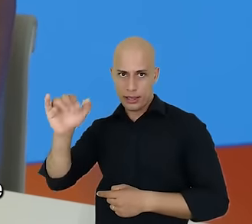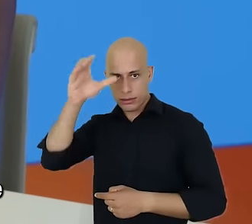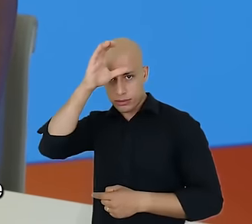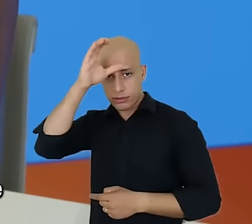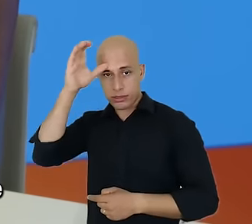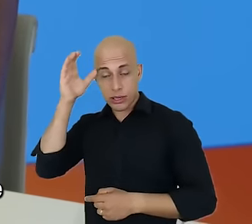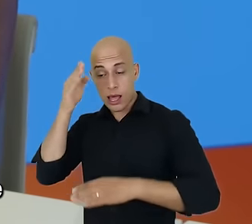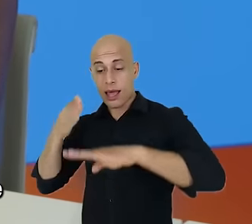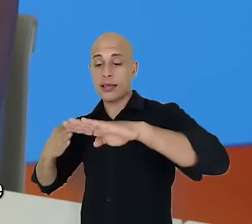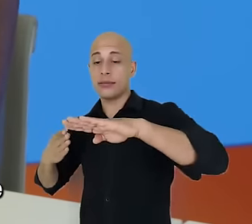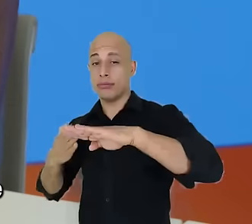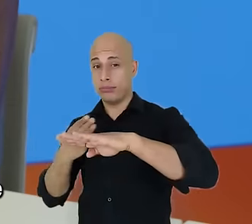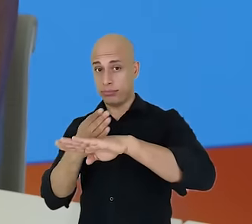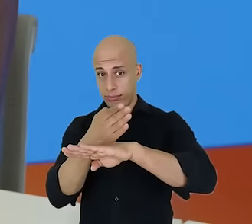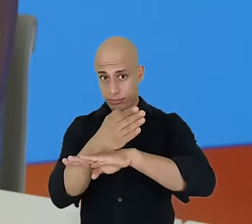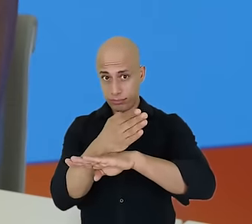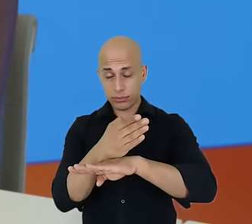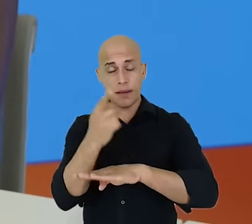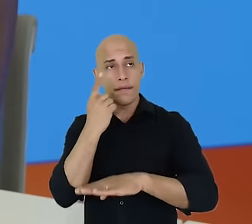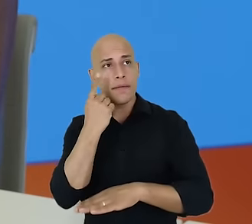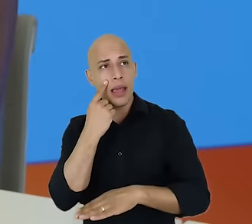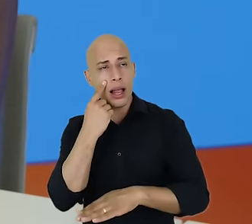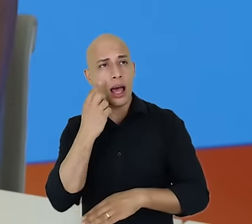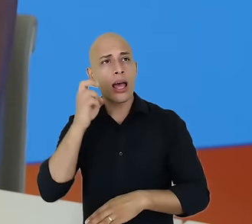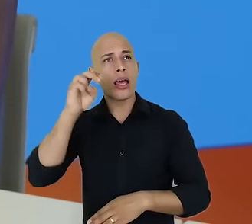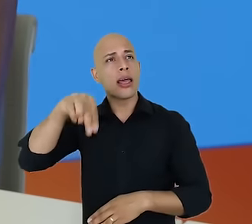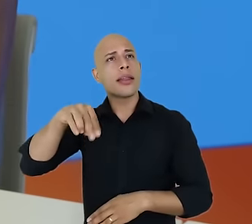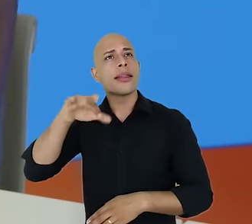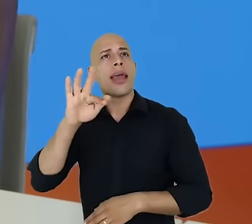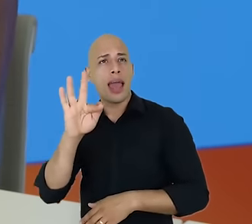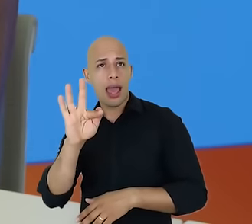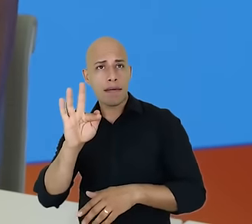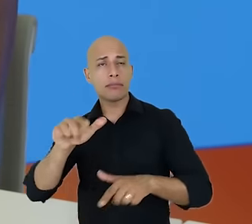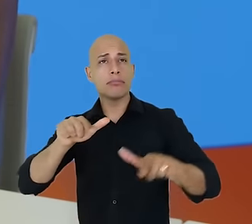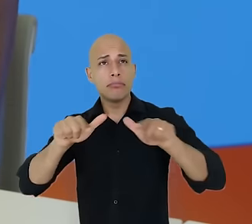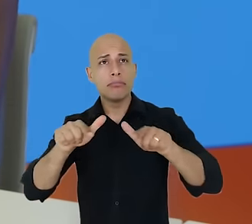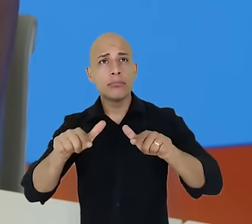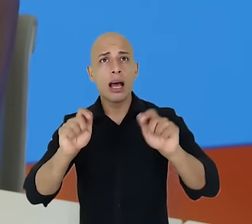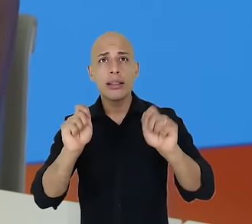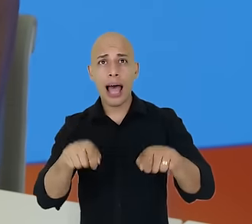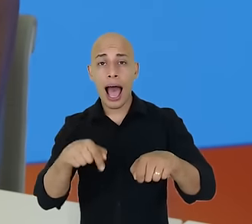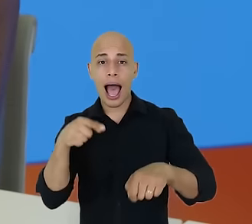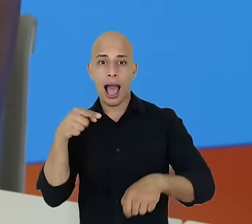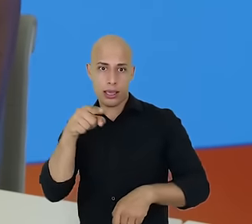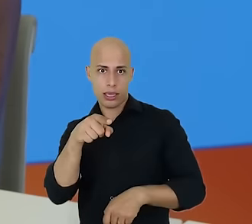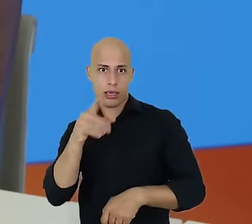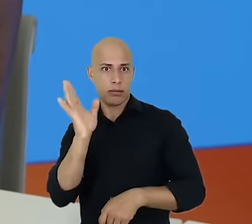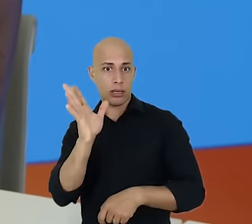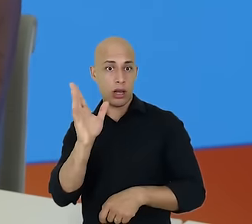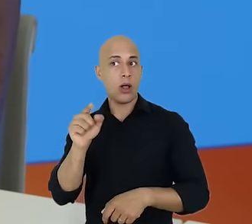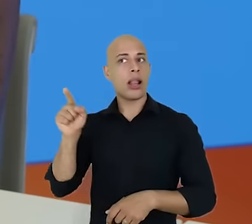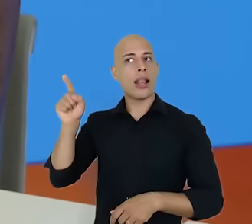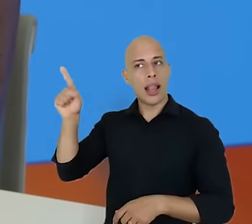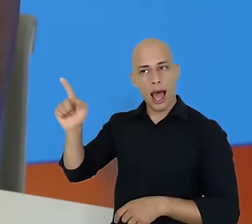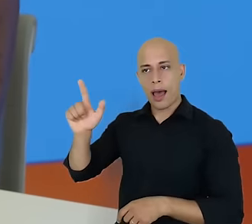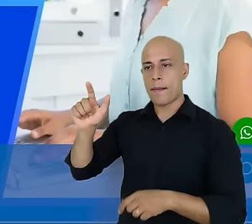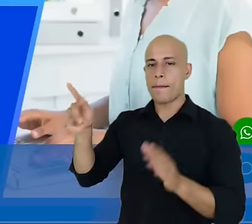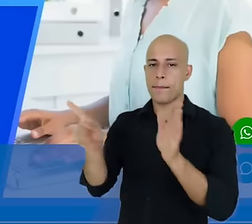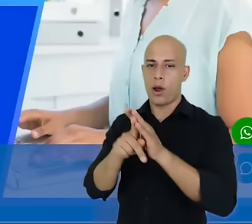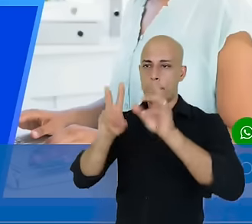acessa observa a possibilidade de emitir uma nota de serviço aqui quer emitir Não não é por aqui ele vai emitir lá no site do